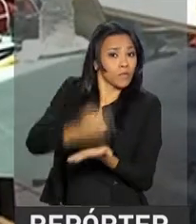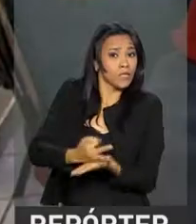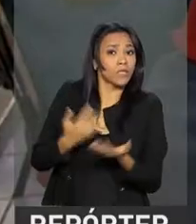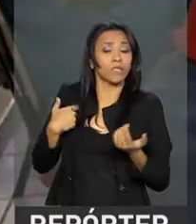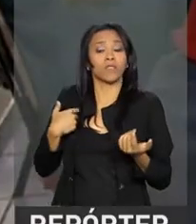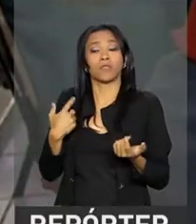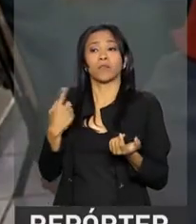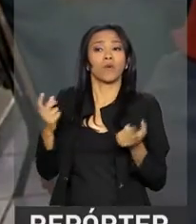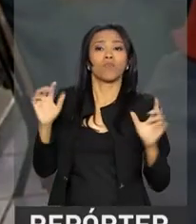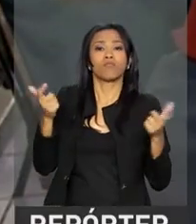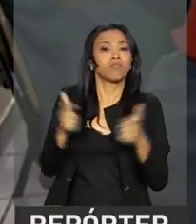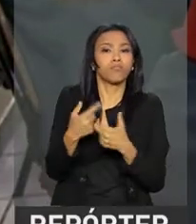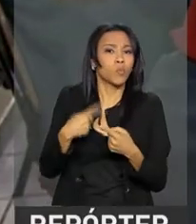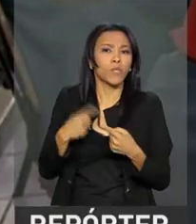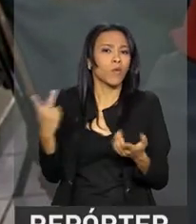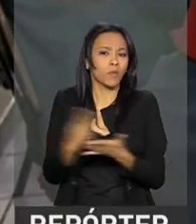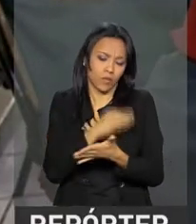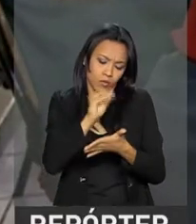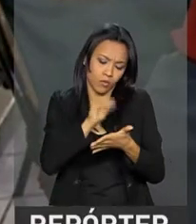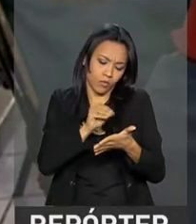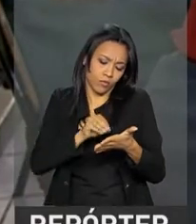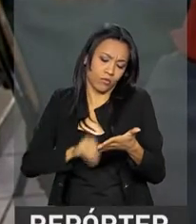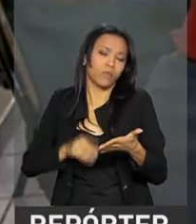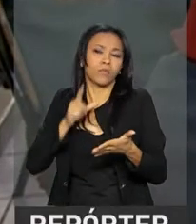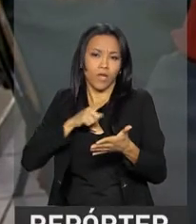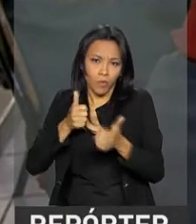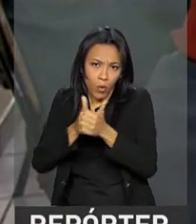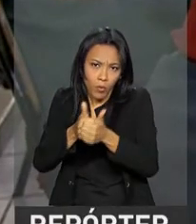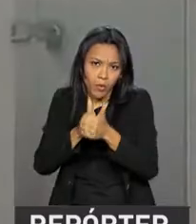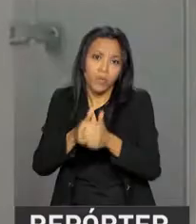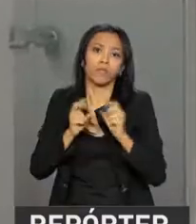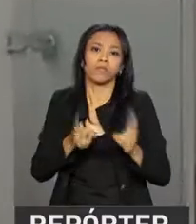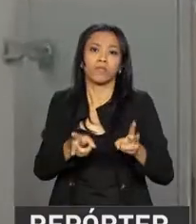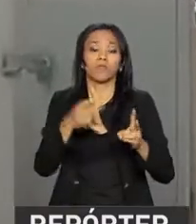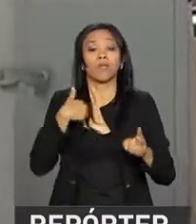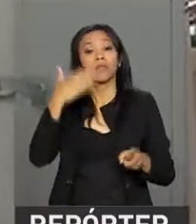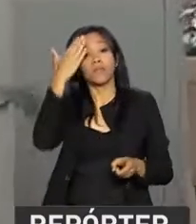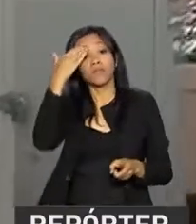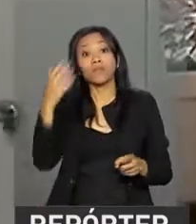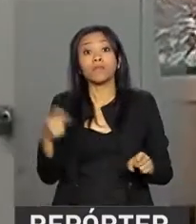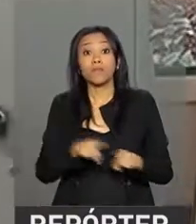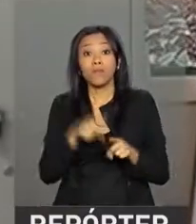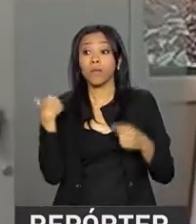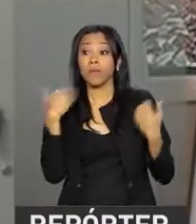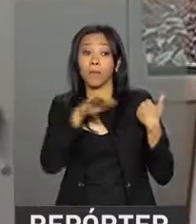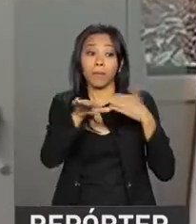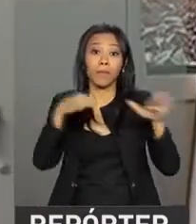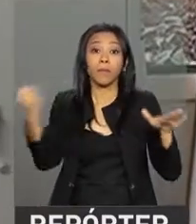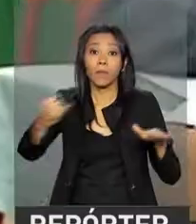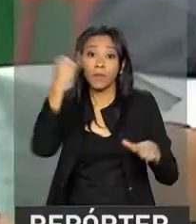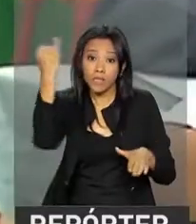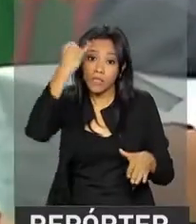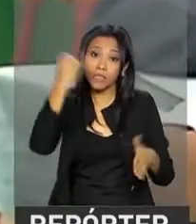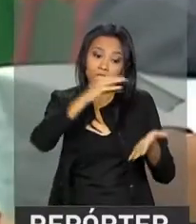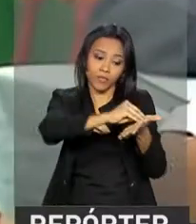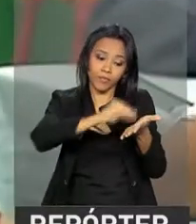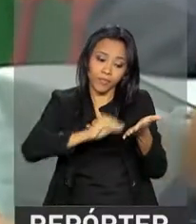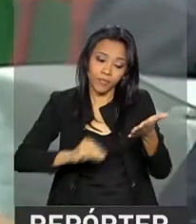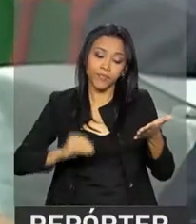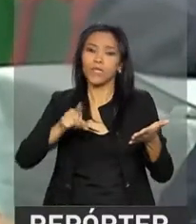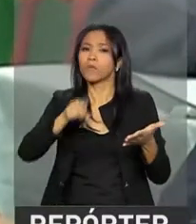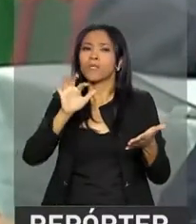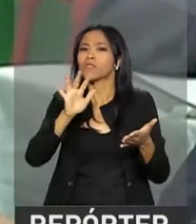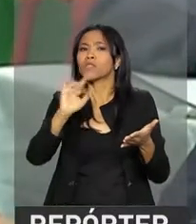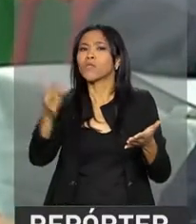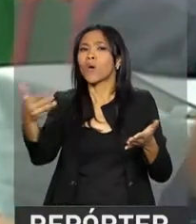nós temos também é feito um trabalho de sensibilização para entender a importância desse trabalho do registro que não é simplesmente